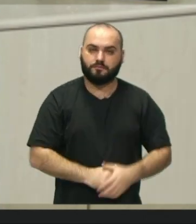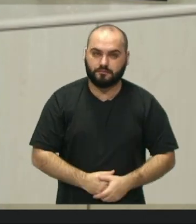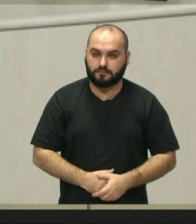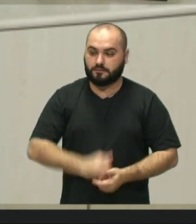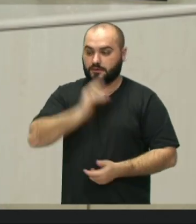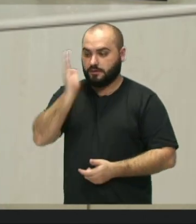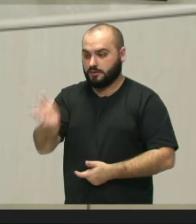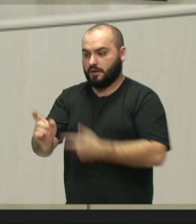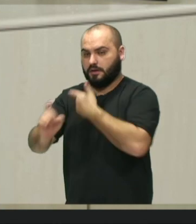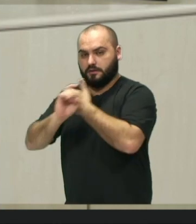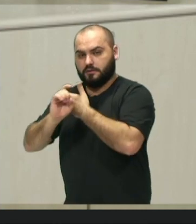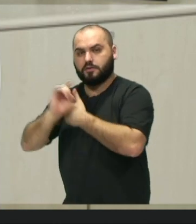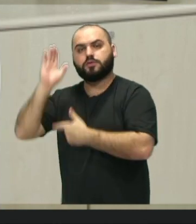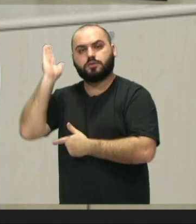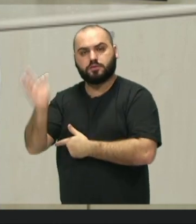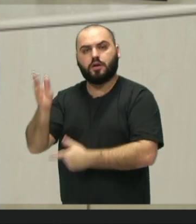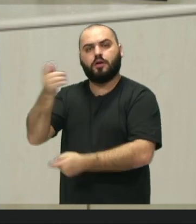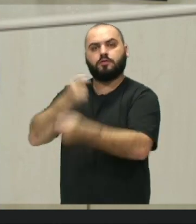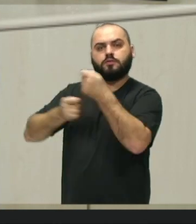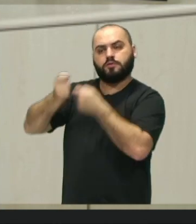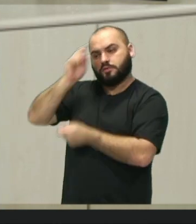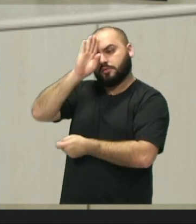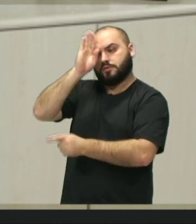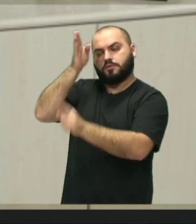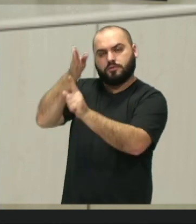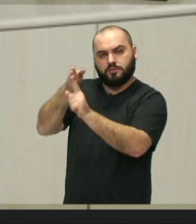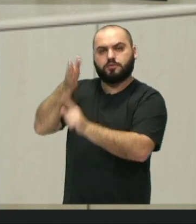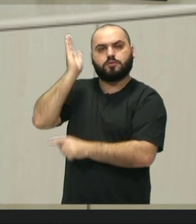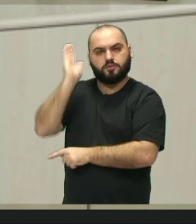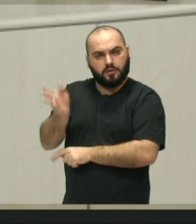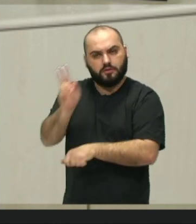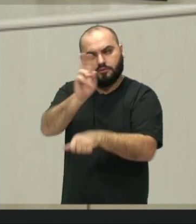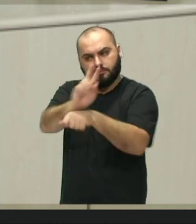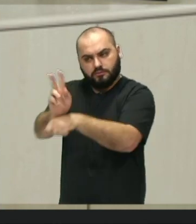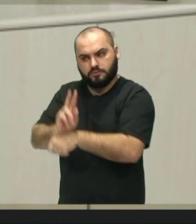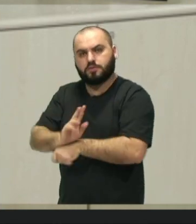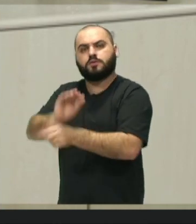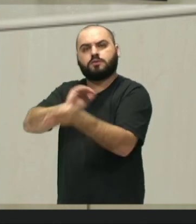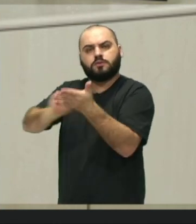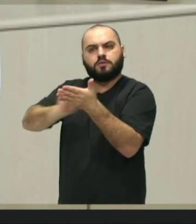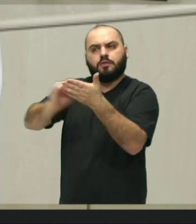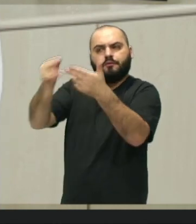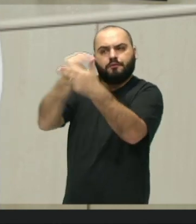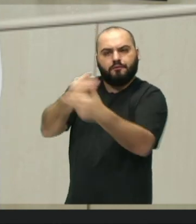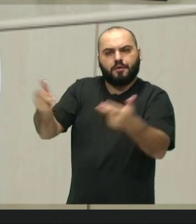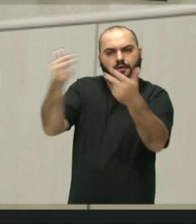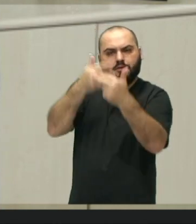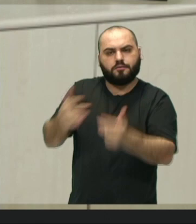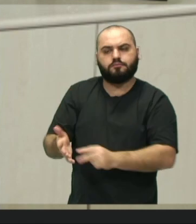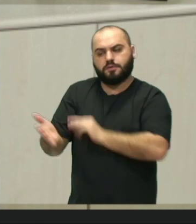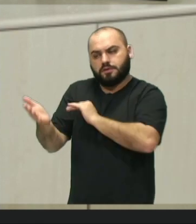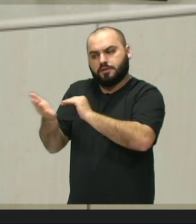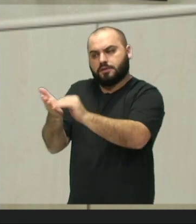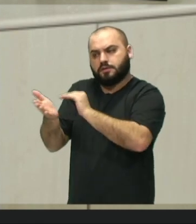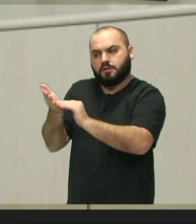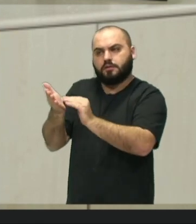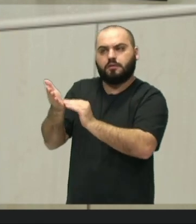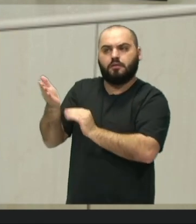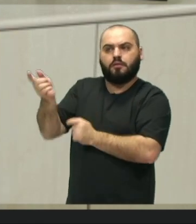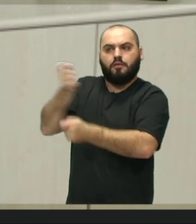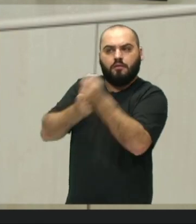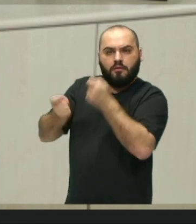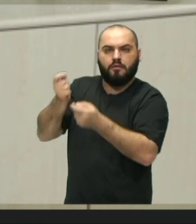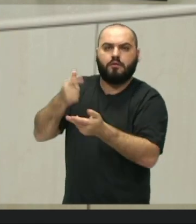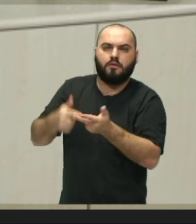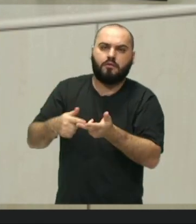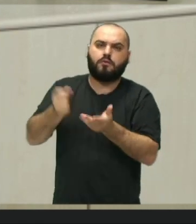executivo, a administração direta, eu já tinha superintendido, já tinha secretariado várias pastas, desde Secretaria de Administração, a Controladoria